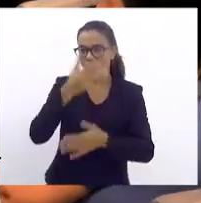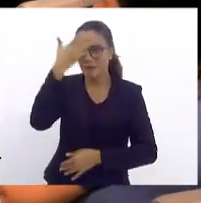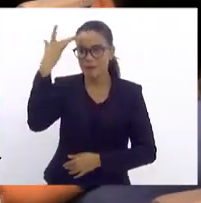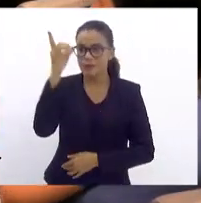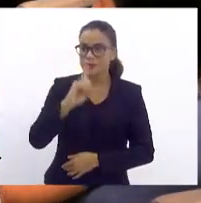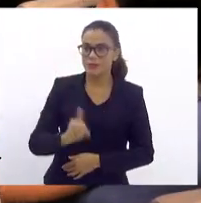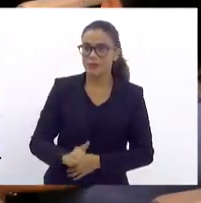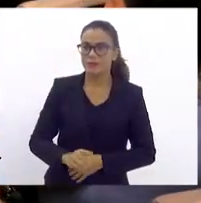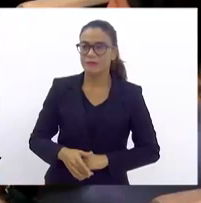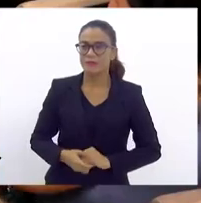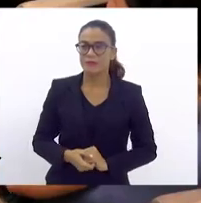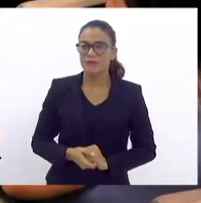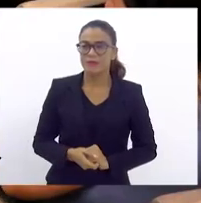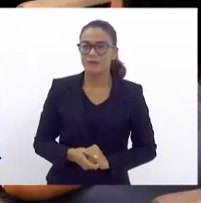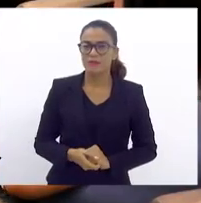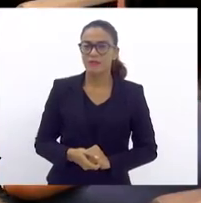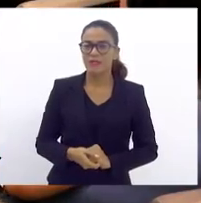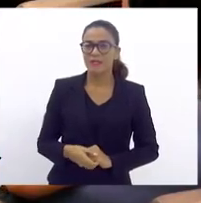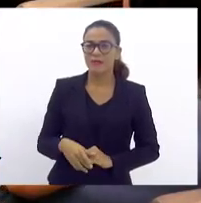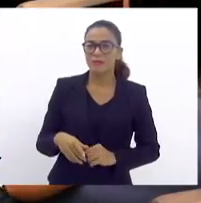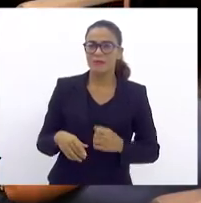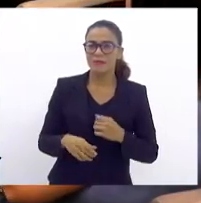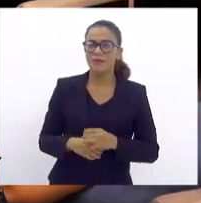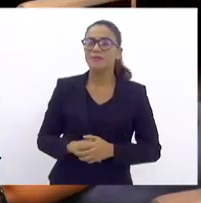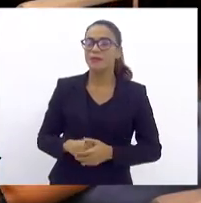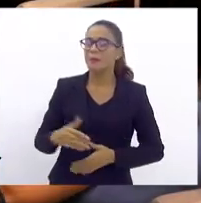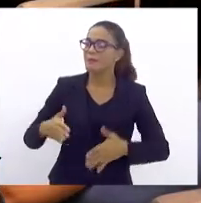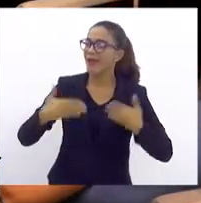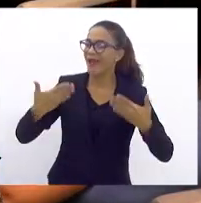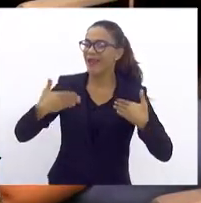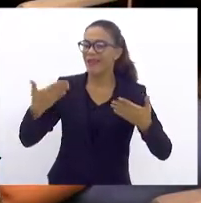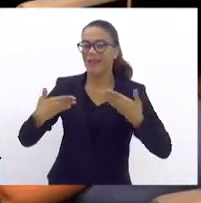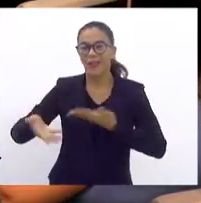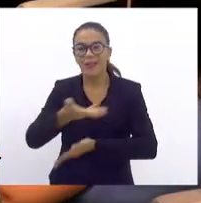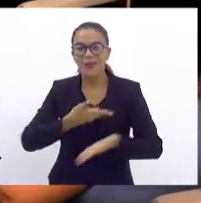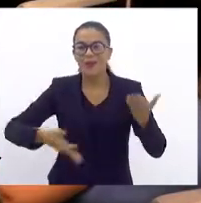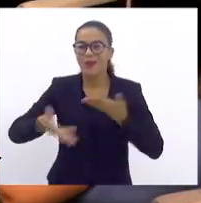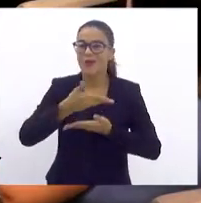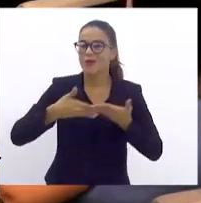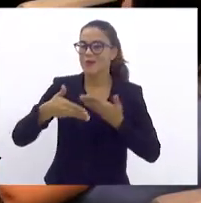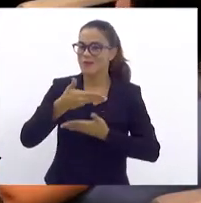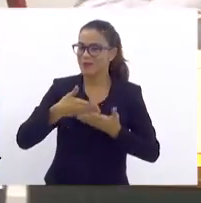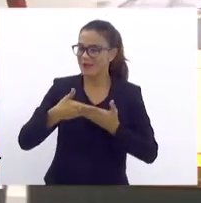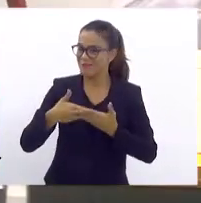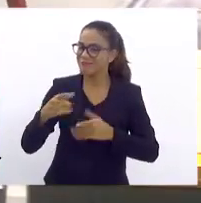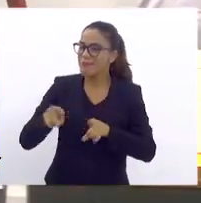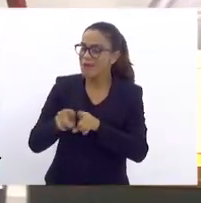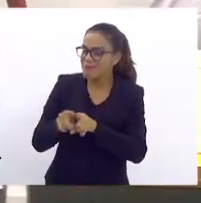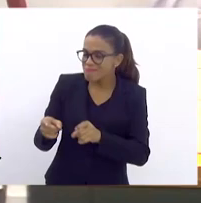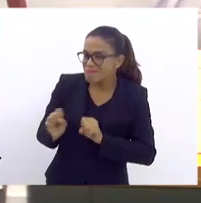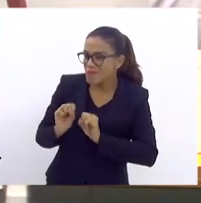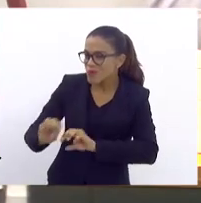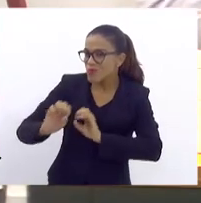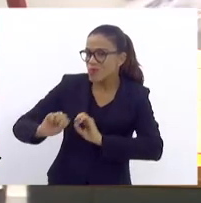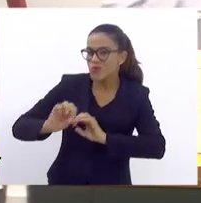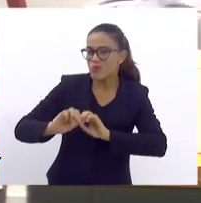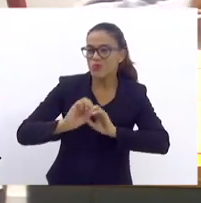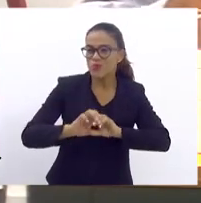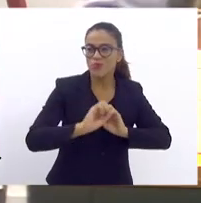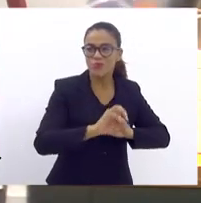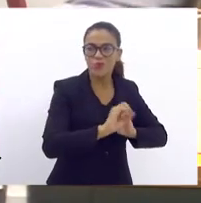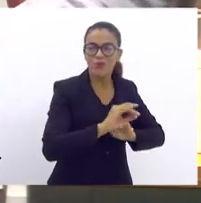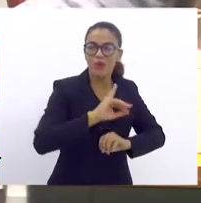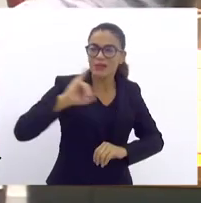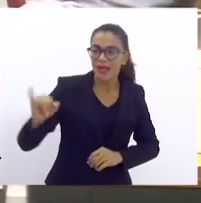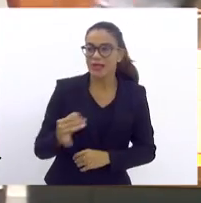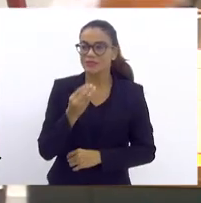e que hoje nos dá alegria de compartilhar o seu Legado de nos ensinar muito e de nos